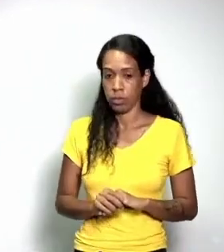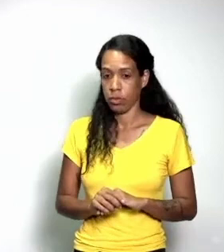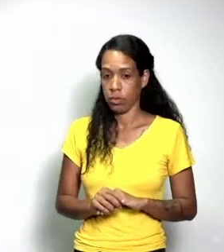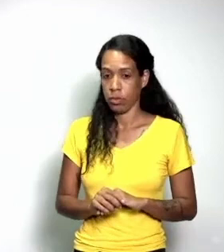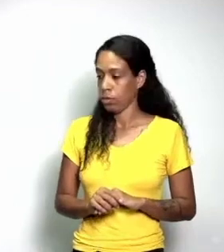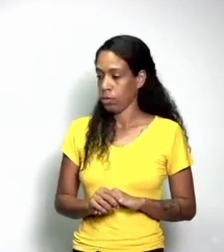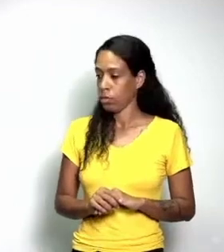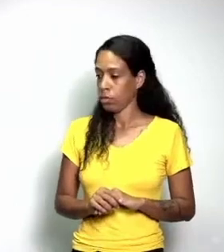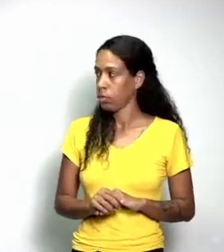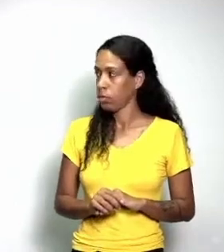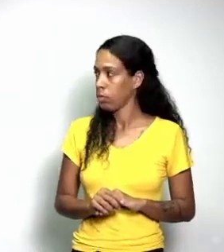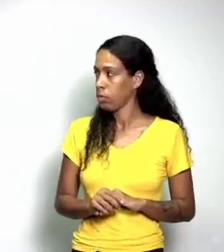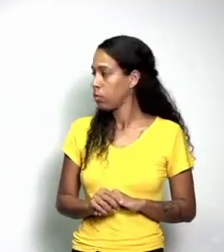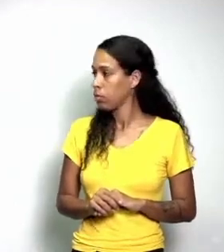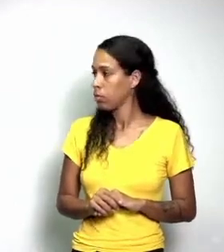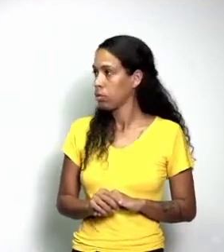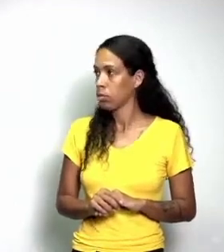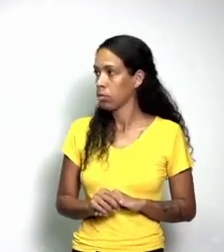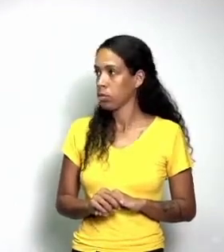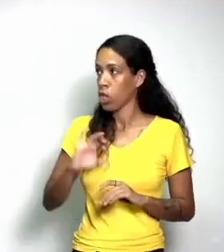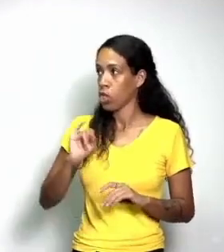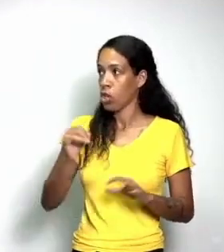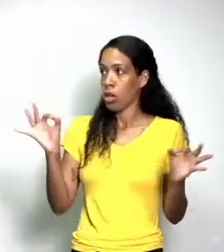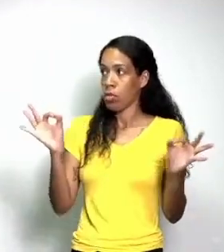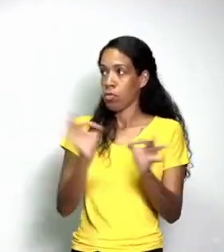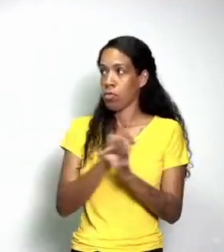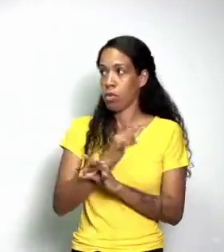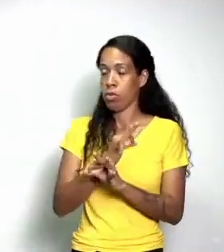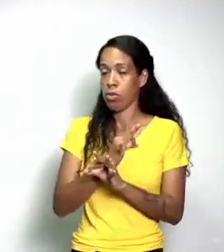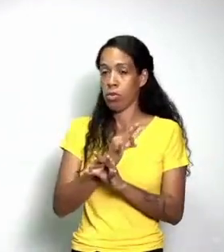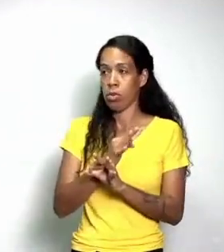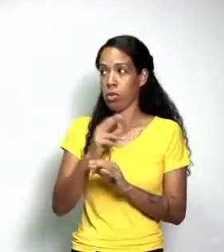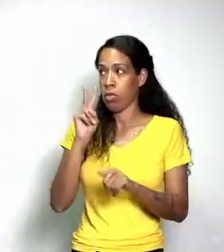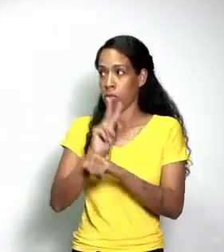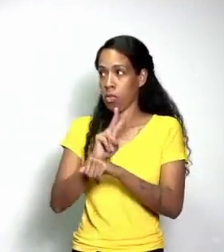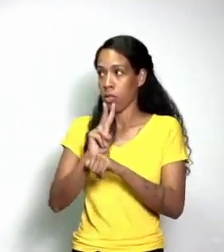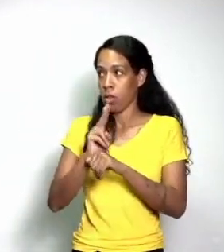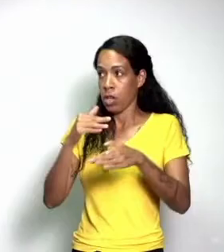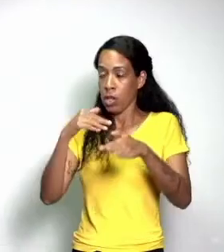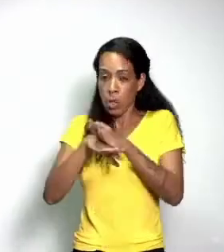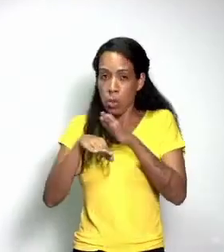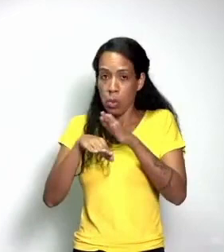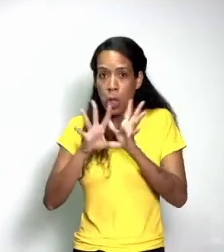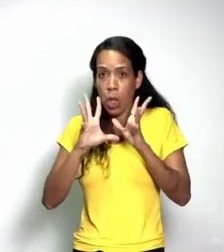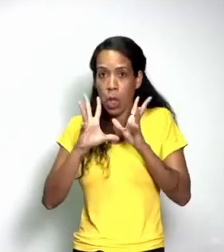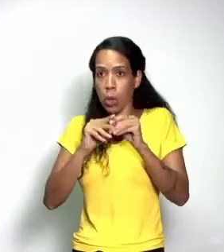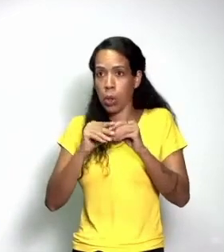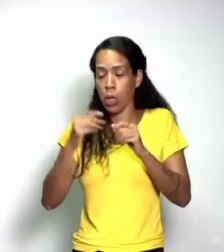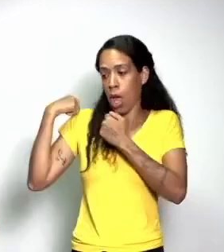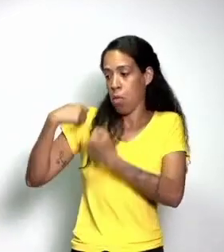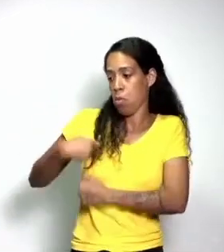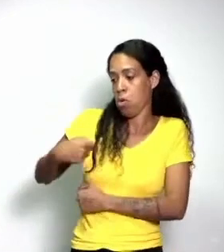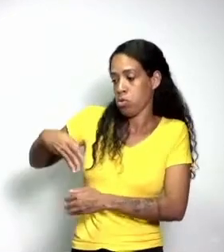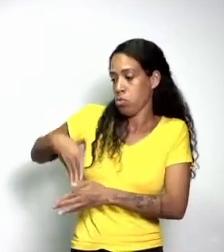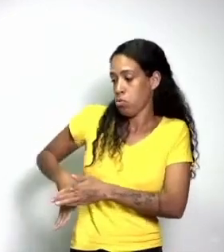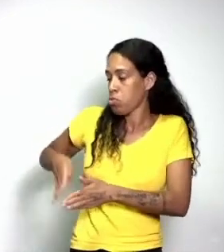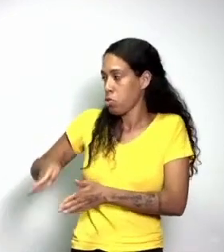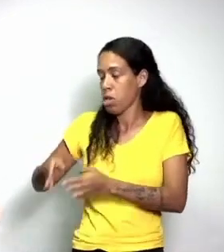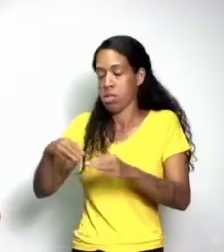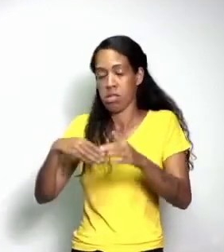E é isso. Aqui a gente já está preparada para poder verificar se está tudo certo e guardar depois nas cases